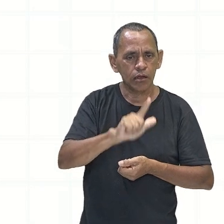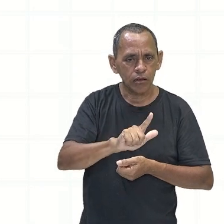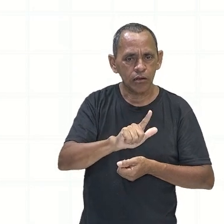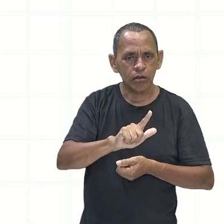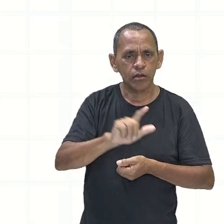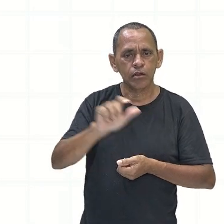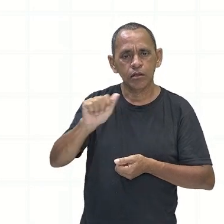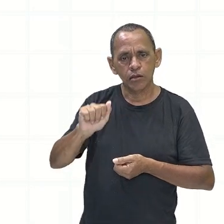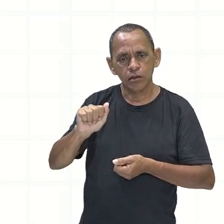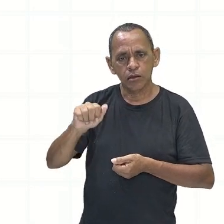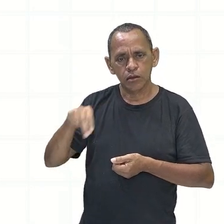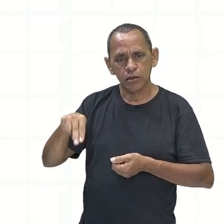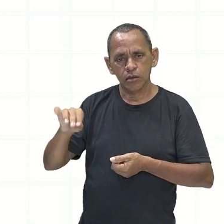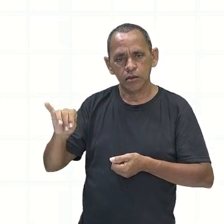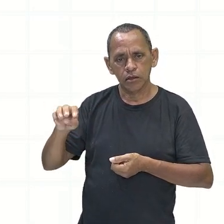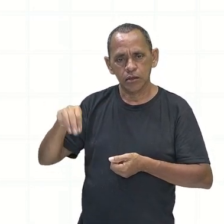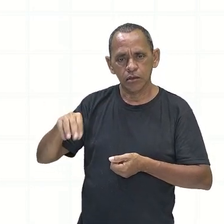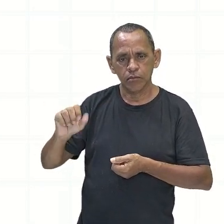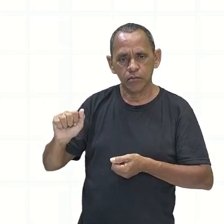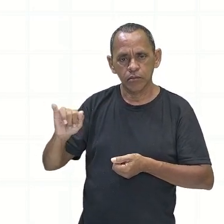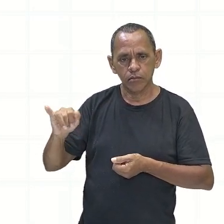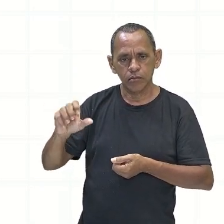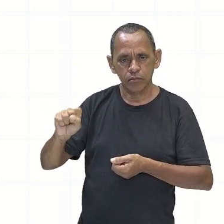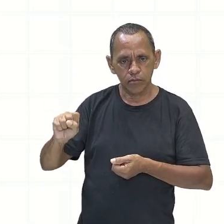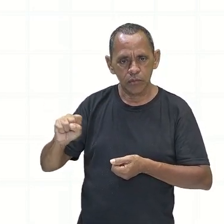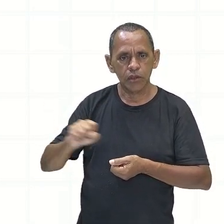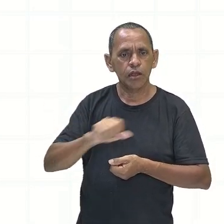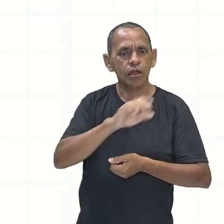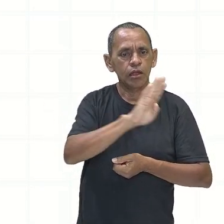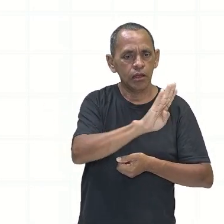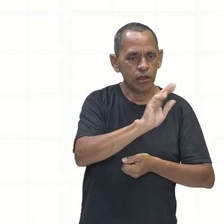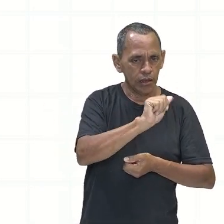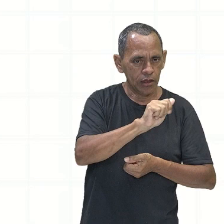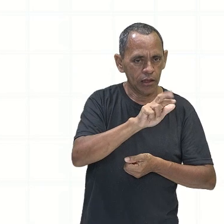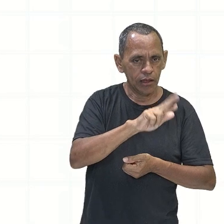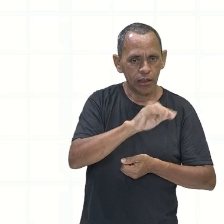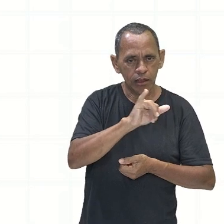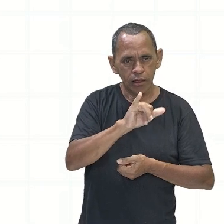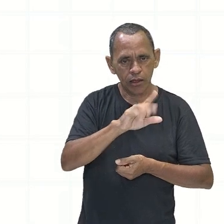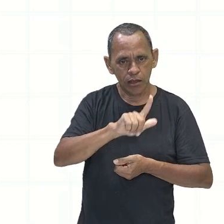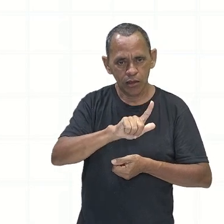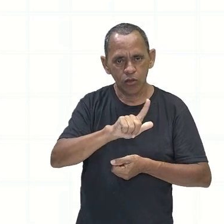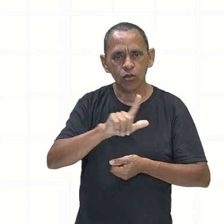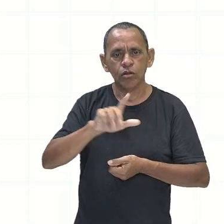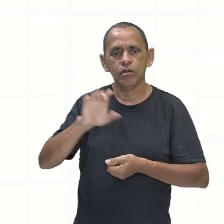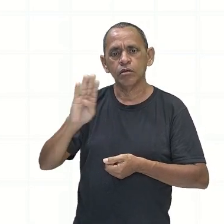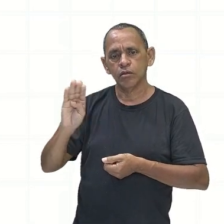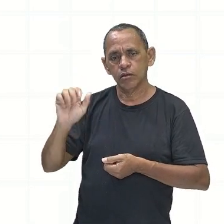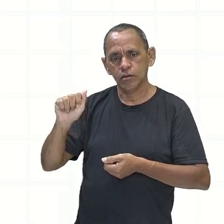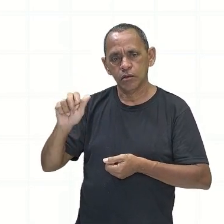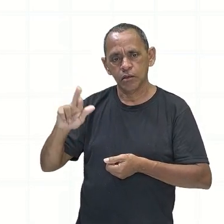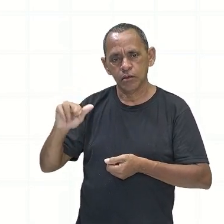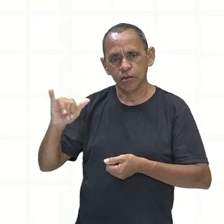IS. Barril, barris, acrescenta IS também. A palavra